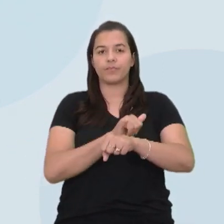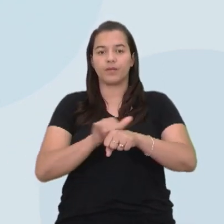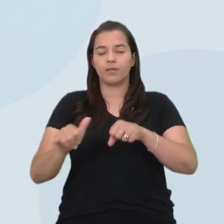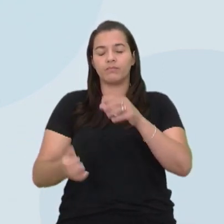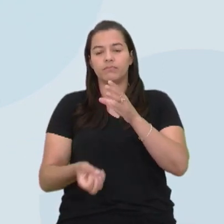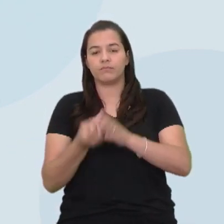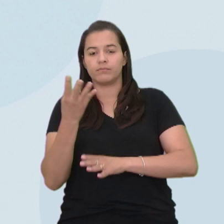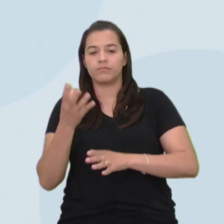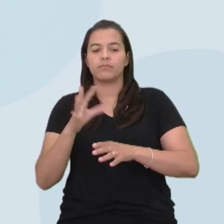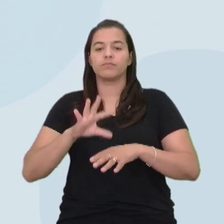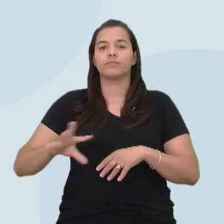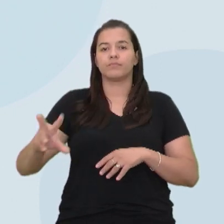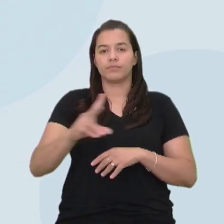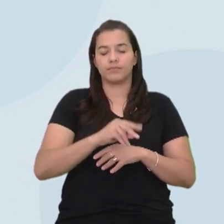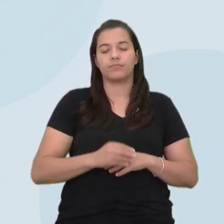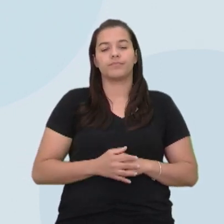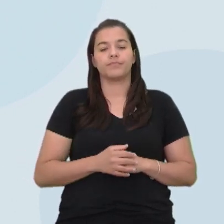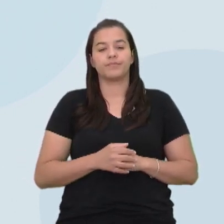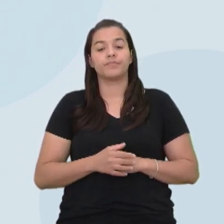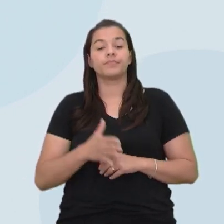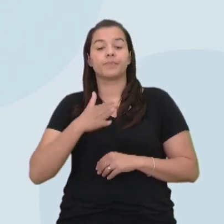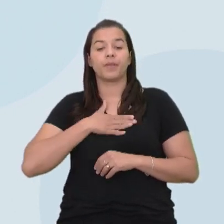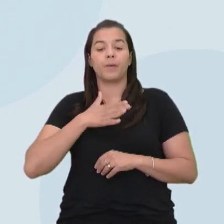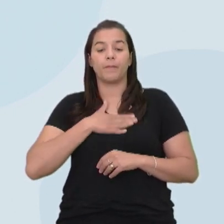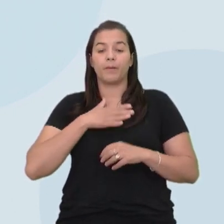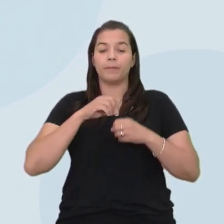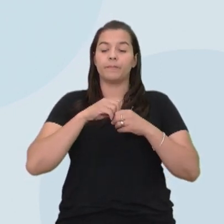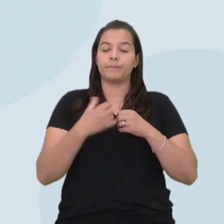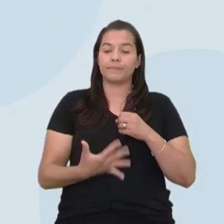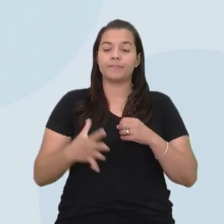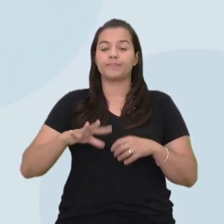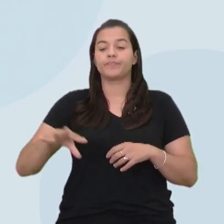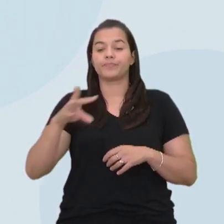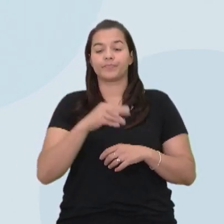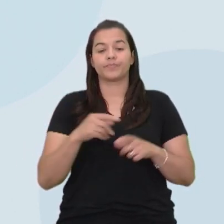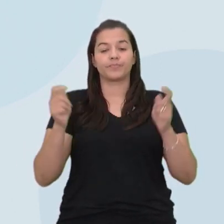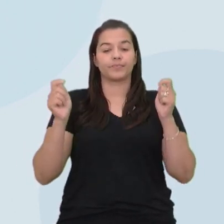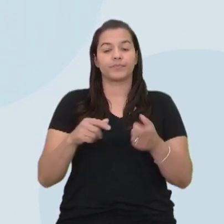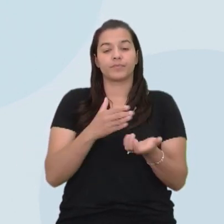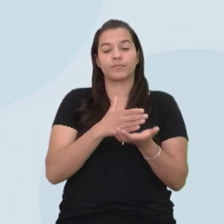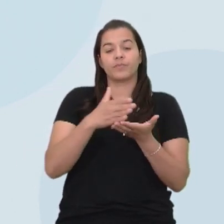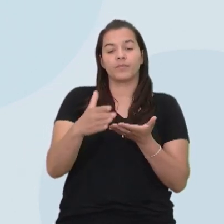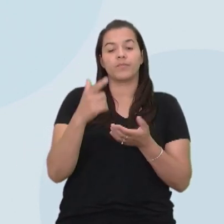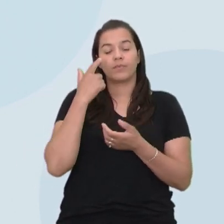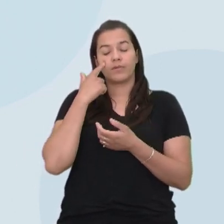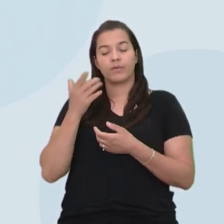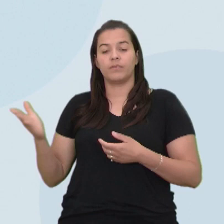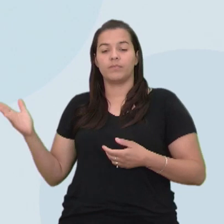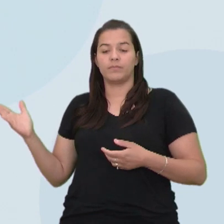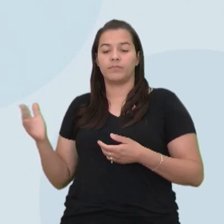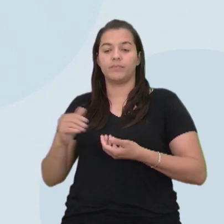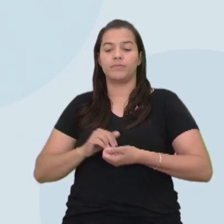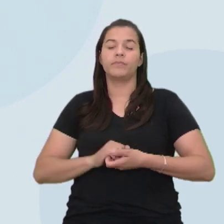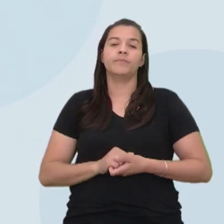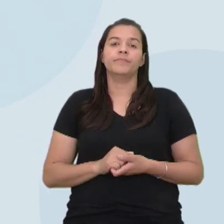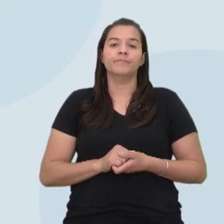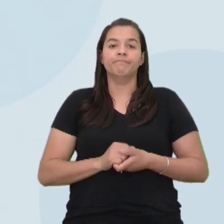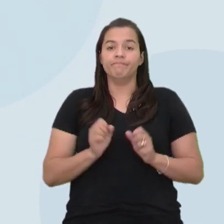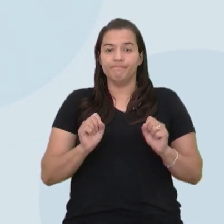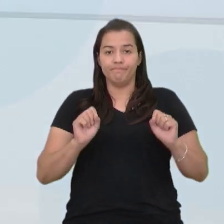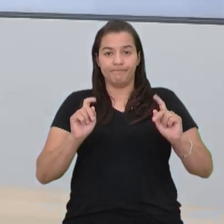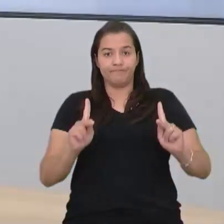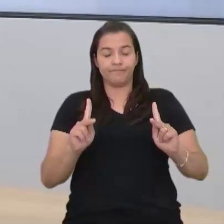parte de criação de jogos. E o meu componente, que era para começar a aula, geometria dinâmica. Tudo bem até